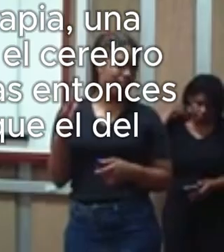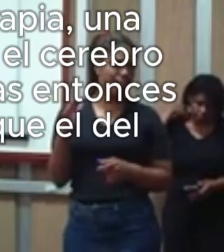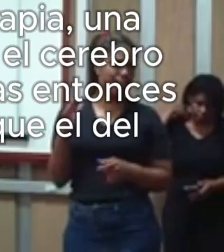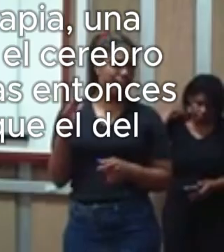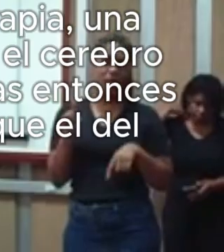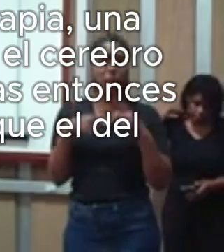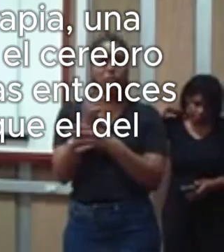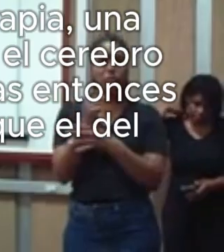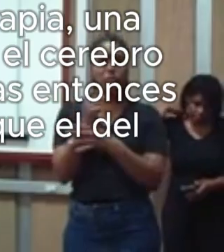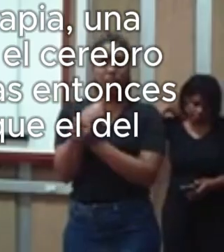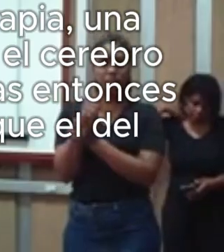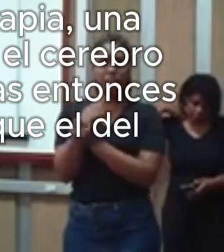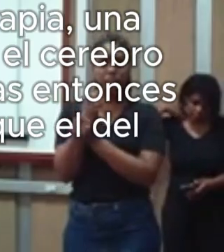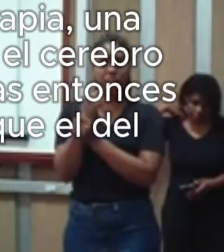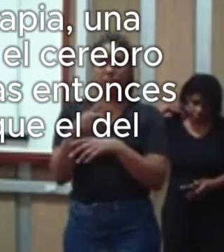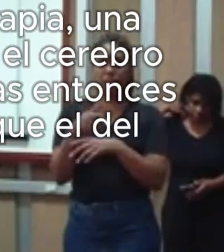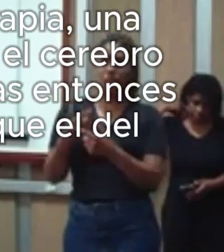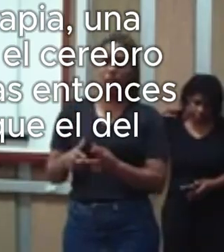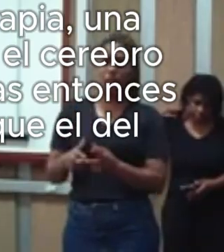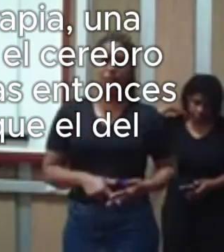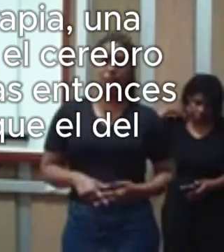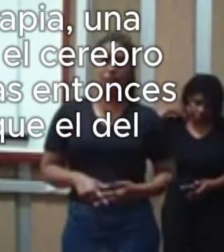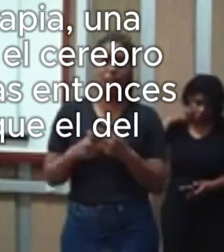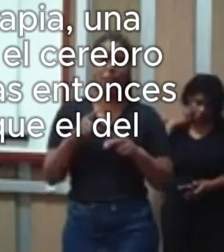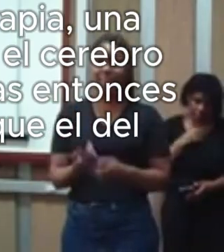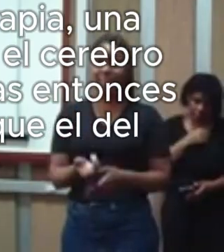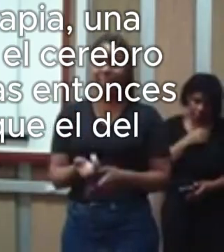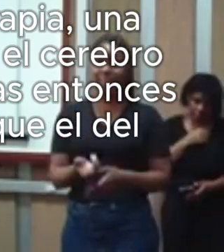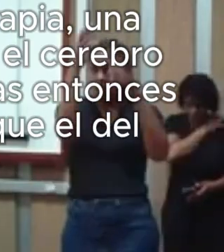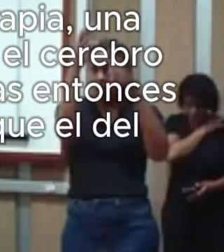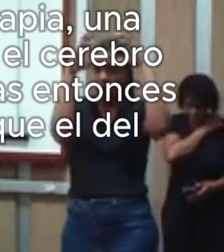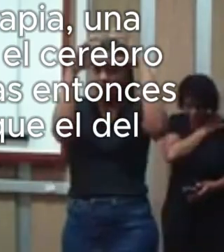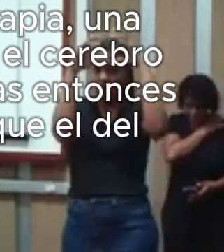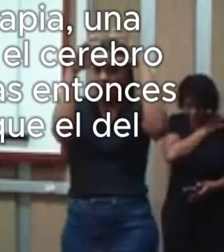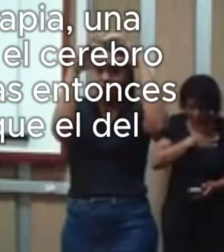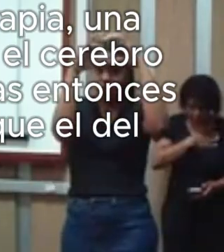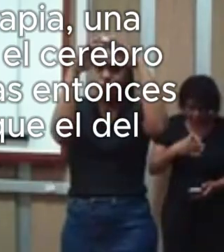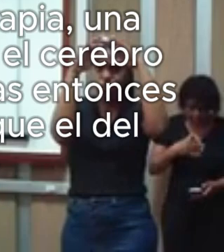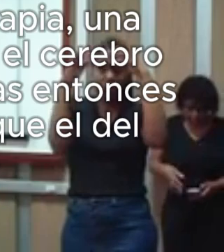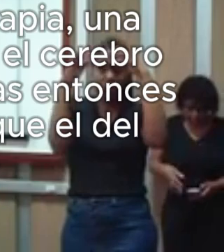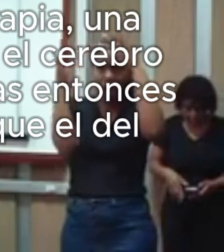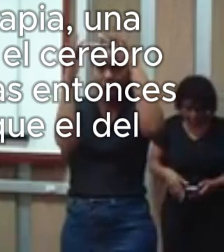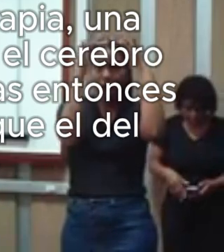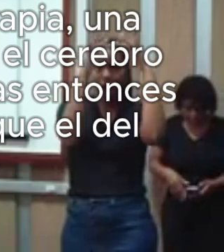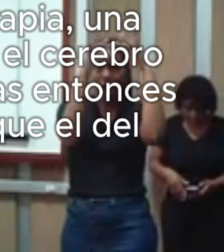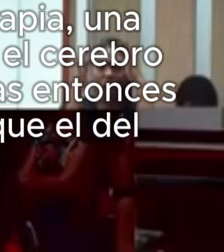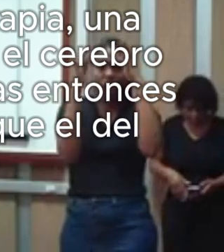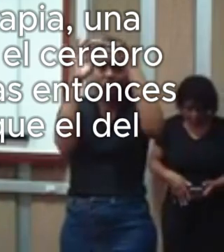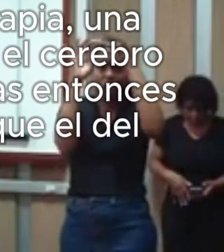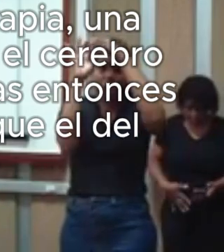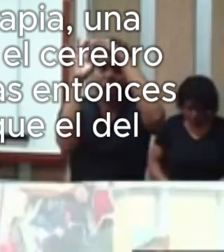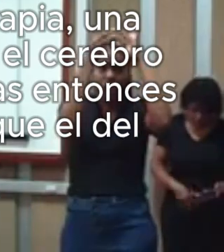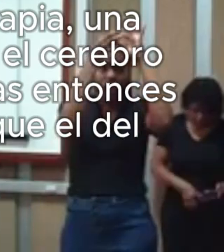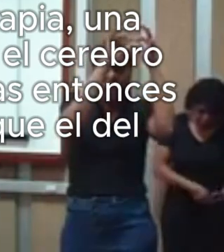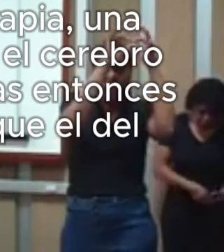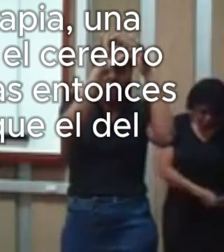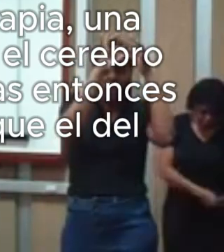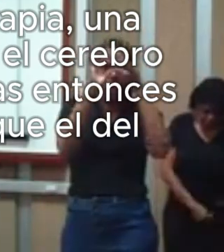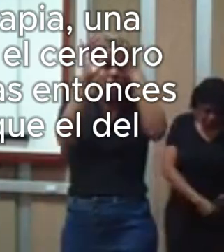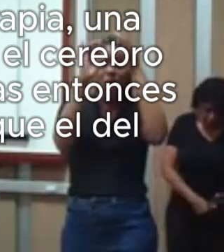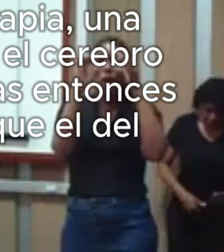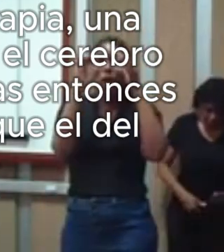Agora, no cérebro é mais complicado, porque as conexões são muito mais complexas. Então, o risco de uma conexão